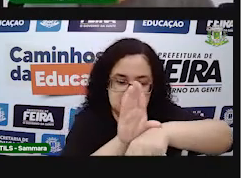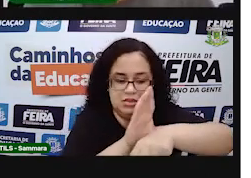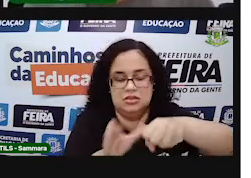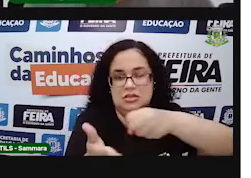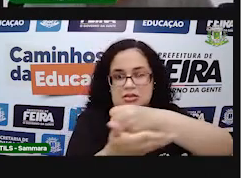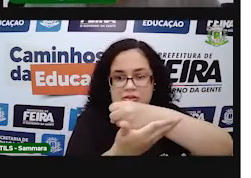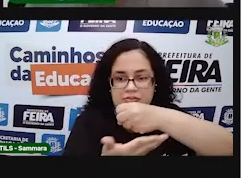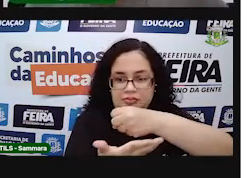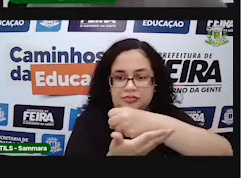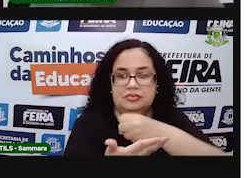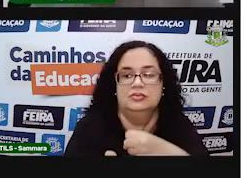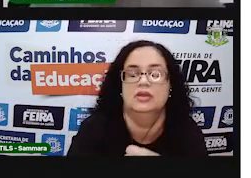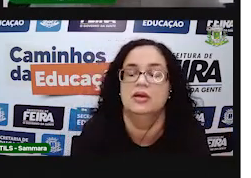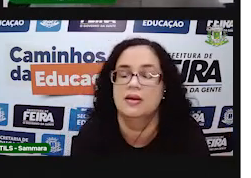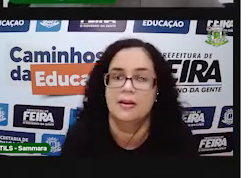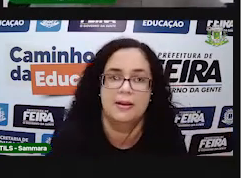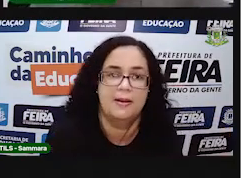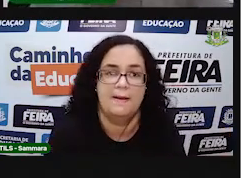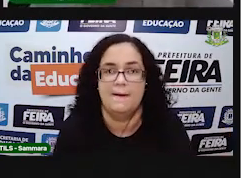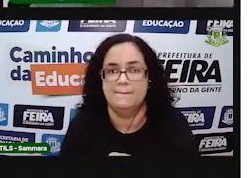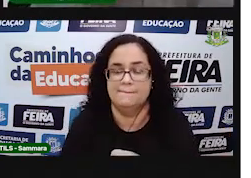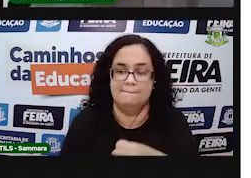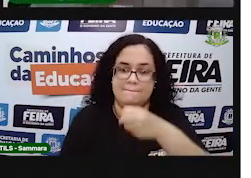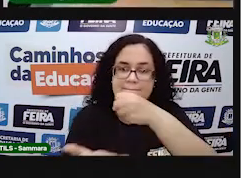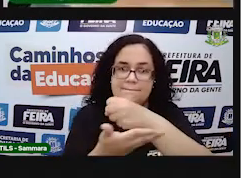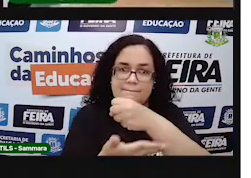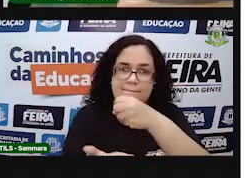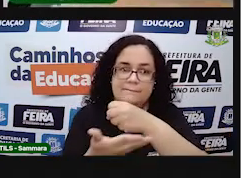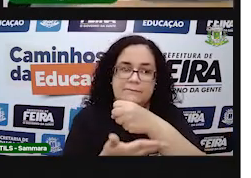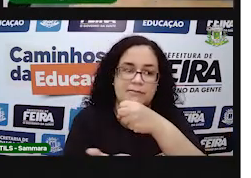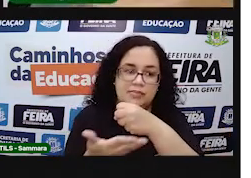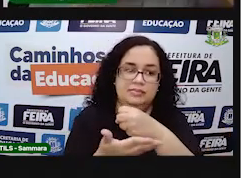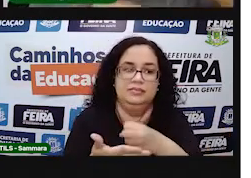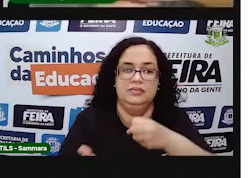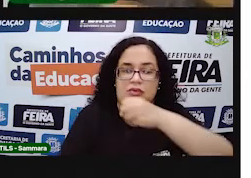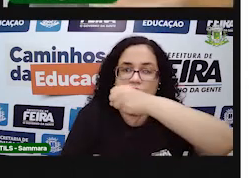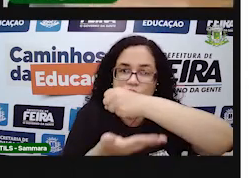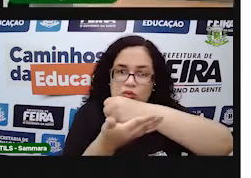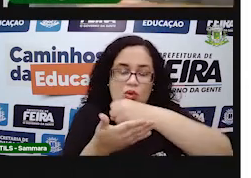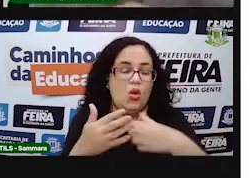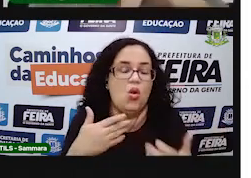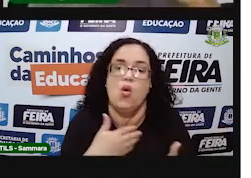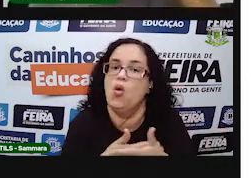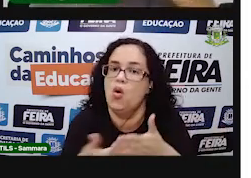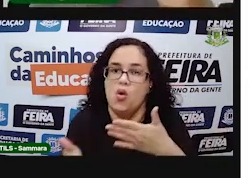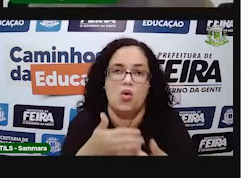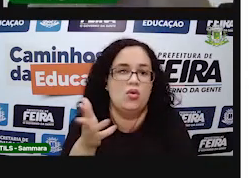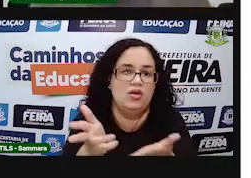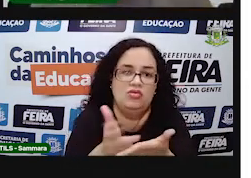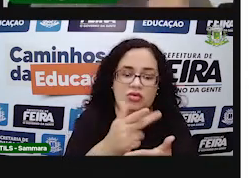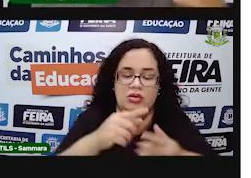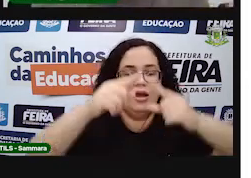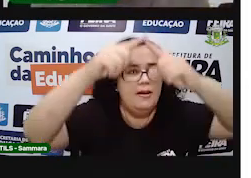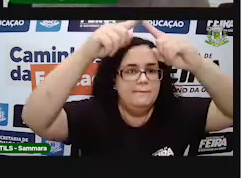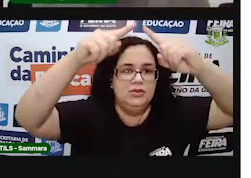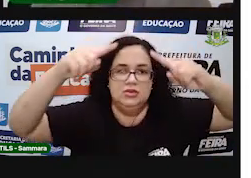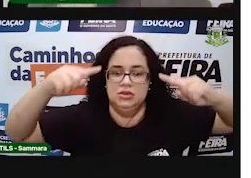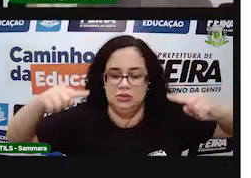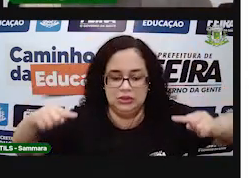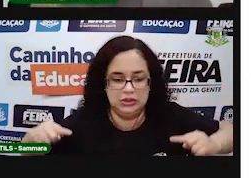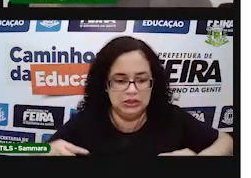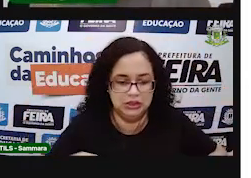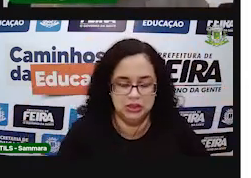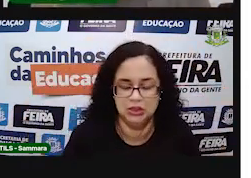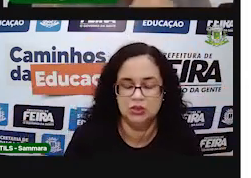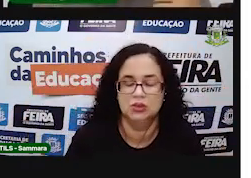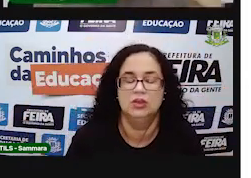cinza, certo? Essa base, essa tampinha de baixo que apoia, pode ser qualquer figura, pode ser um triângulo, pode